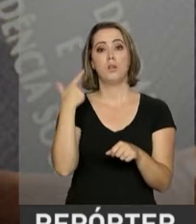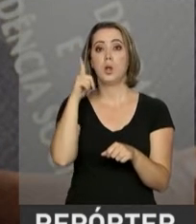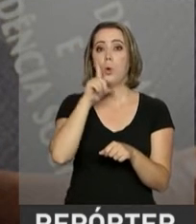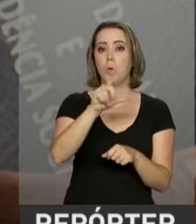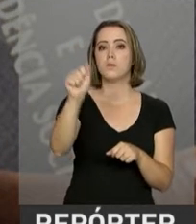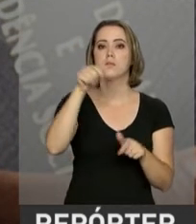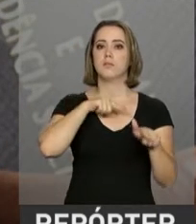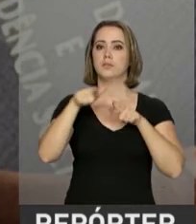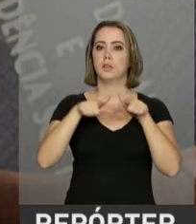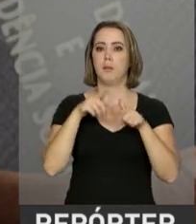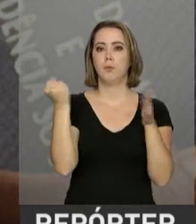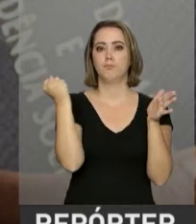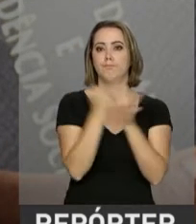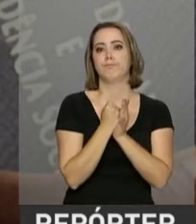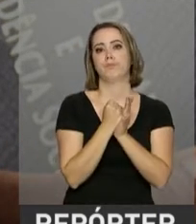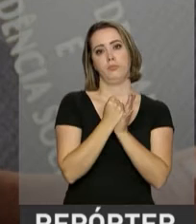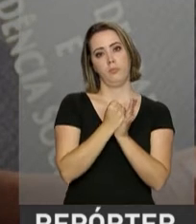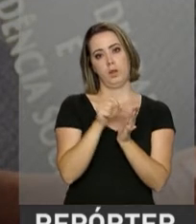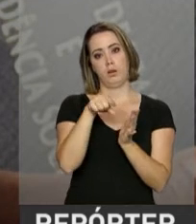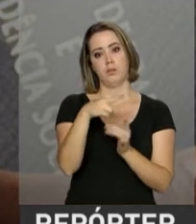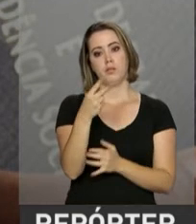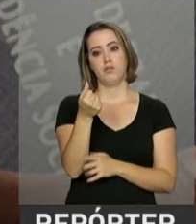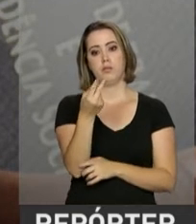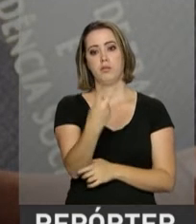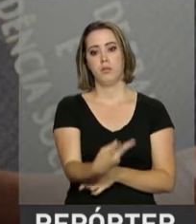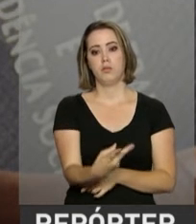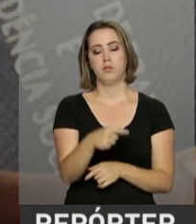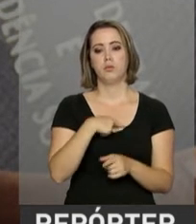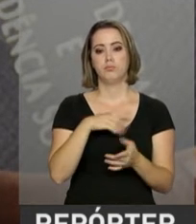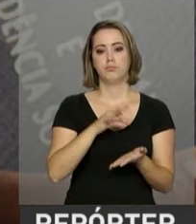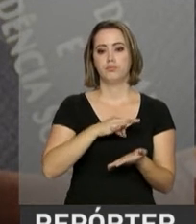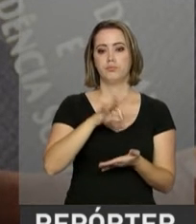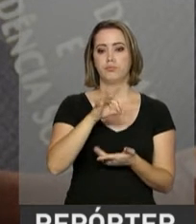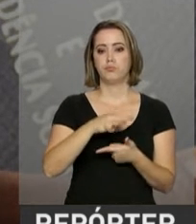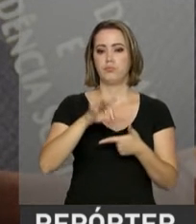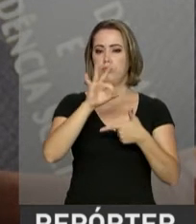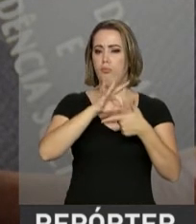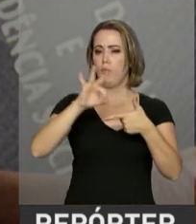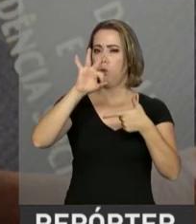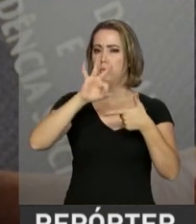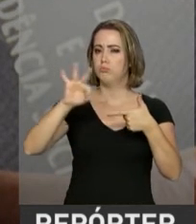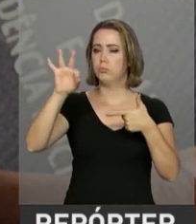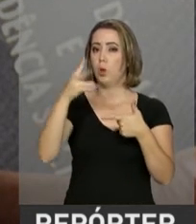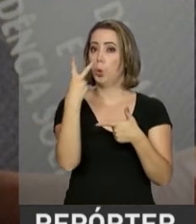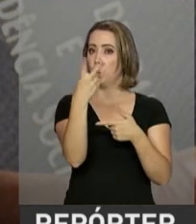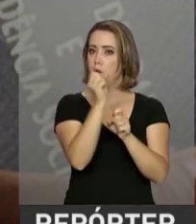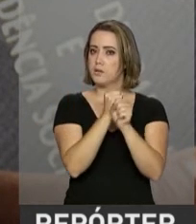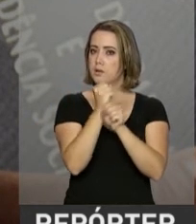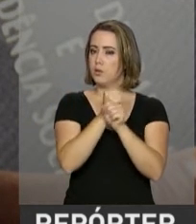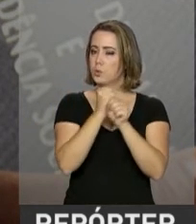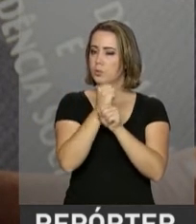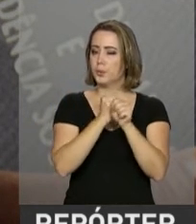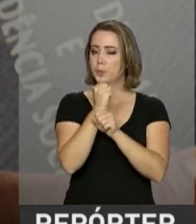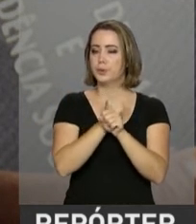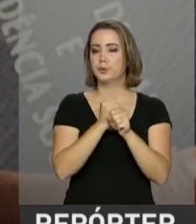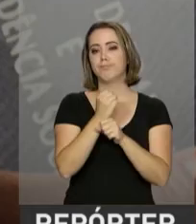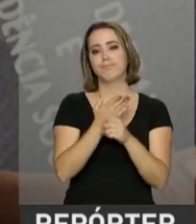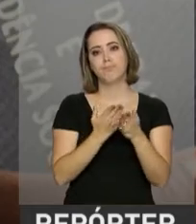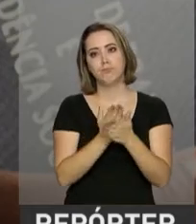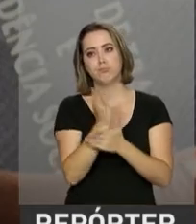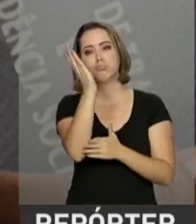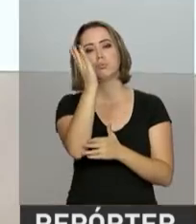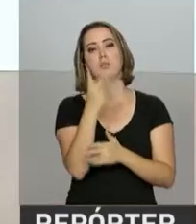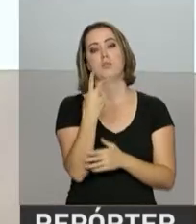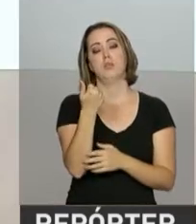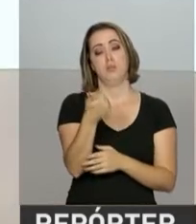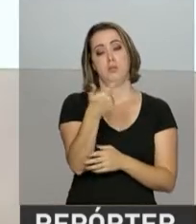entre 2012 e 2016 o número de pessoas que ficaram até dois anos procurando trabalho subiu 121 por